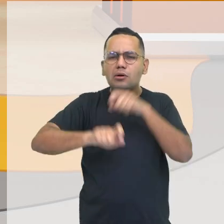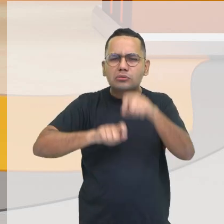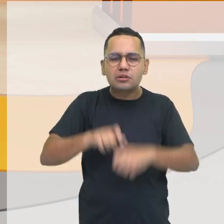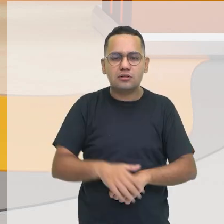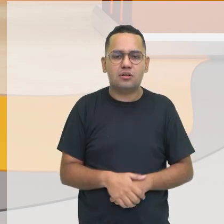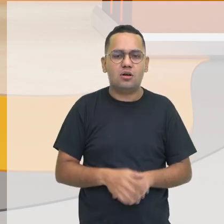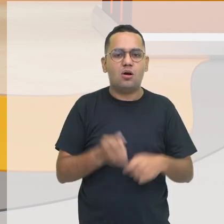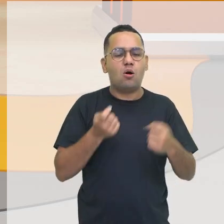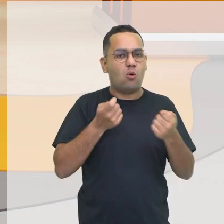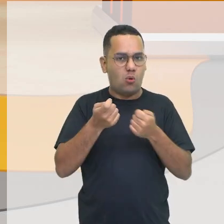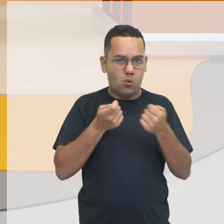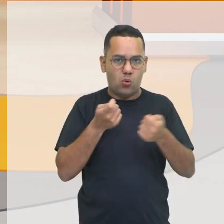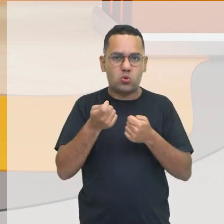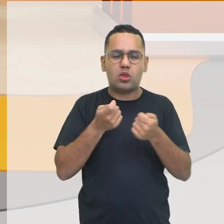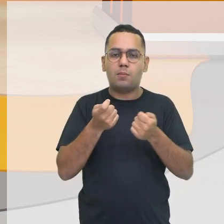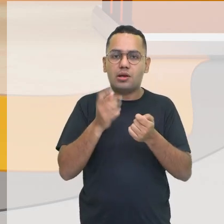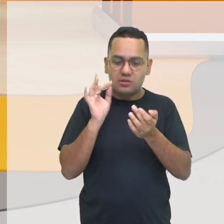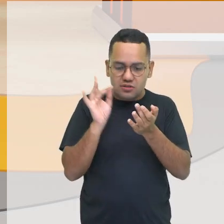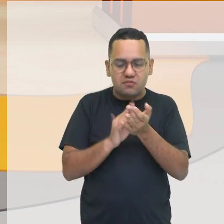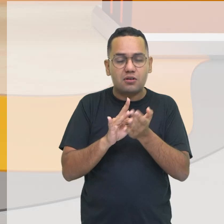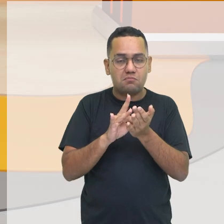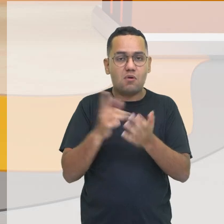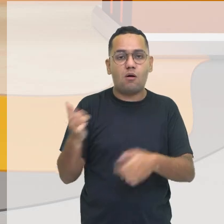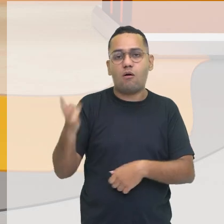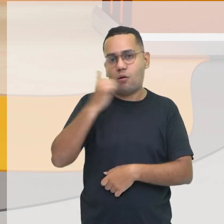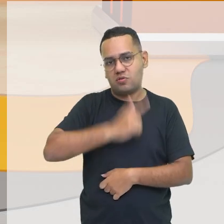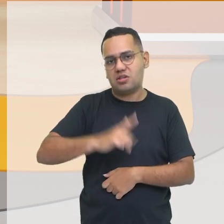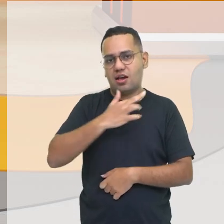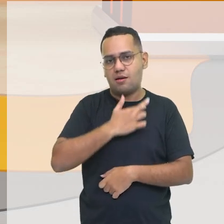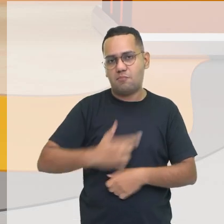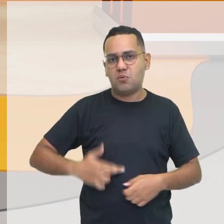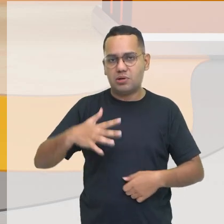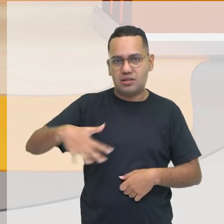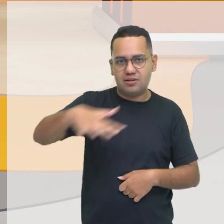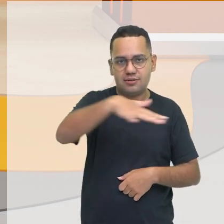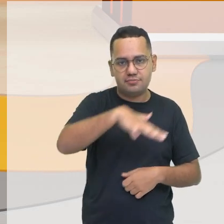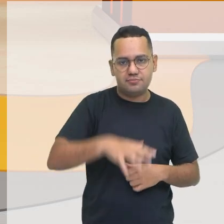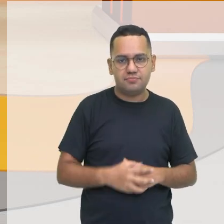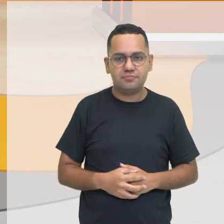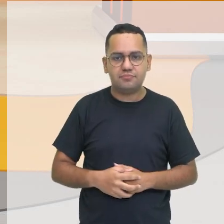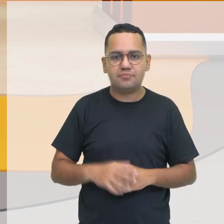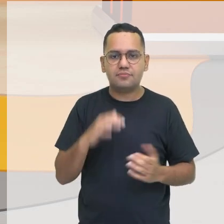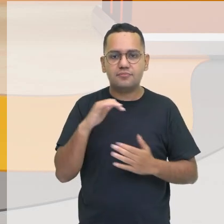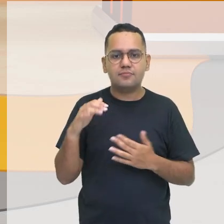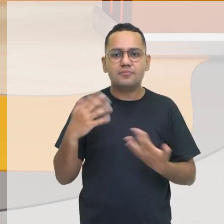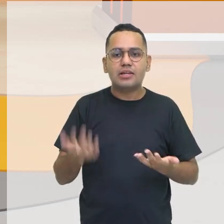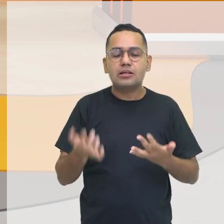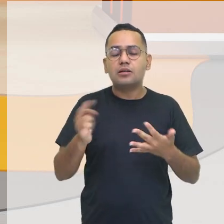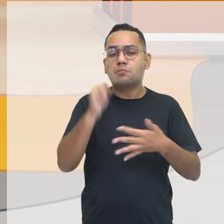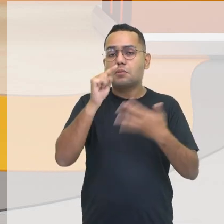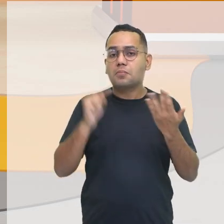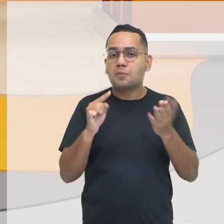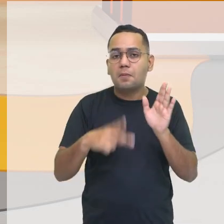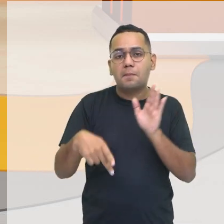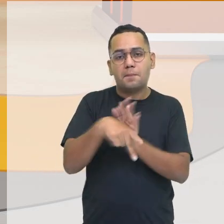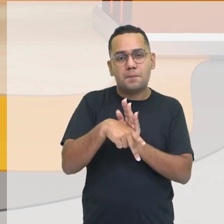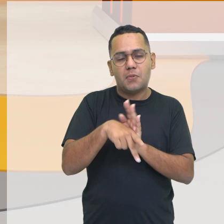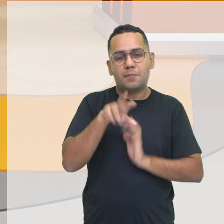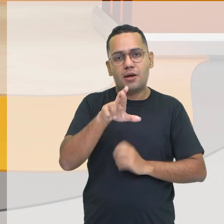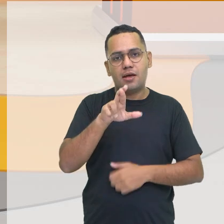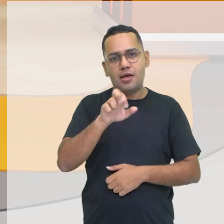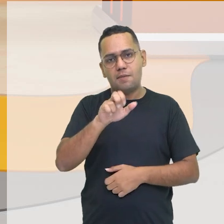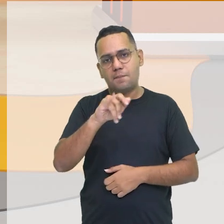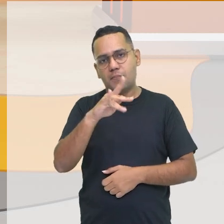autoritária para consolidar a República no território. Então, essas são as características principais da República